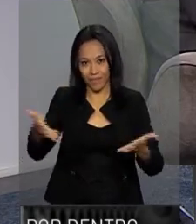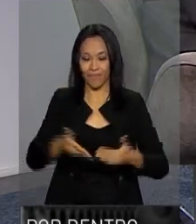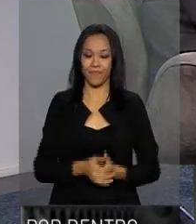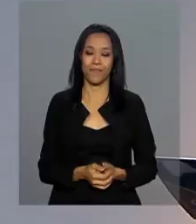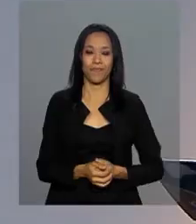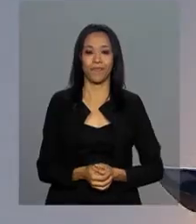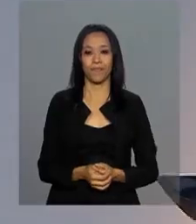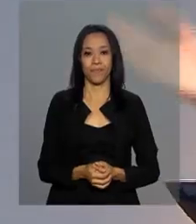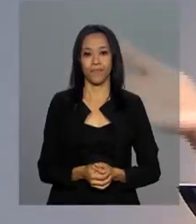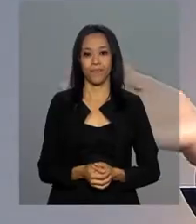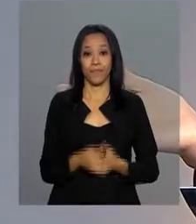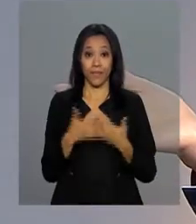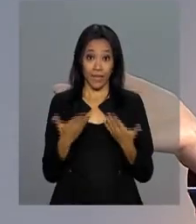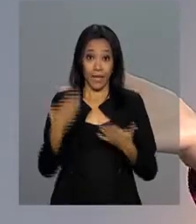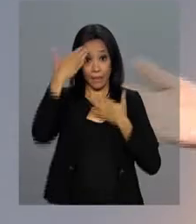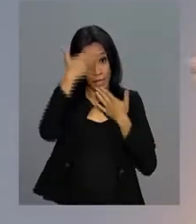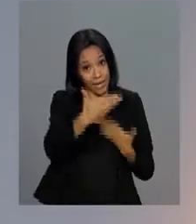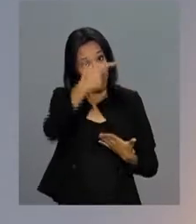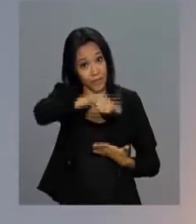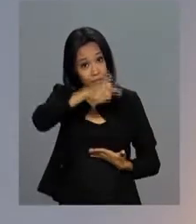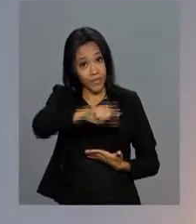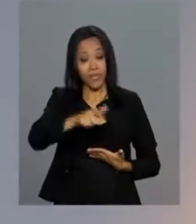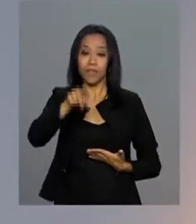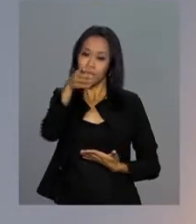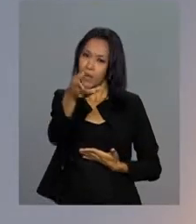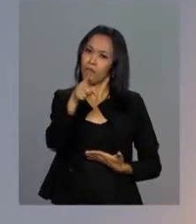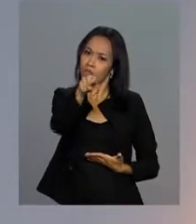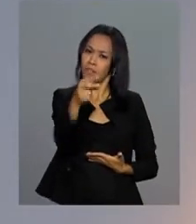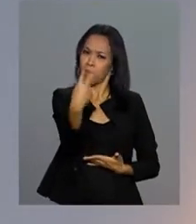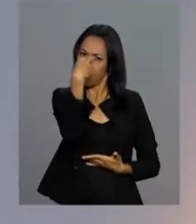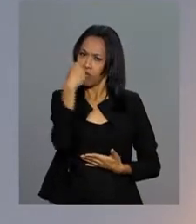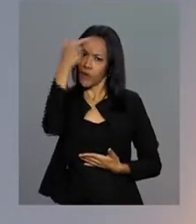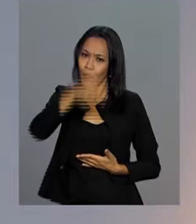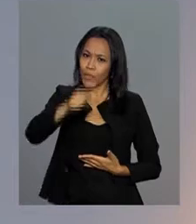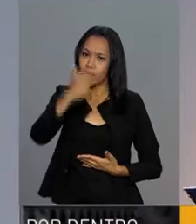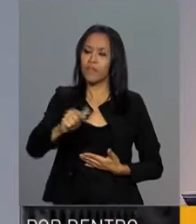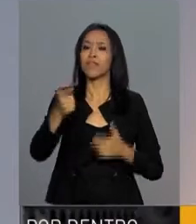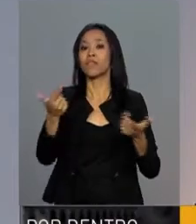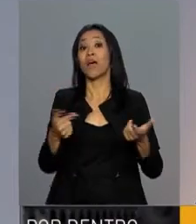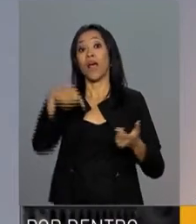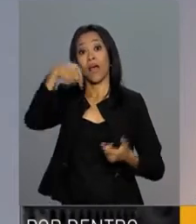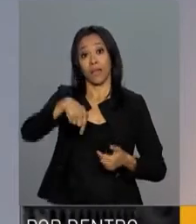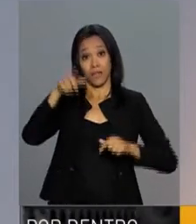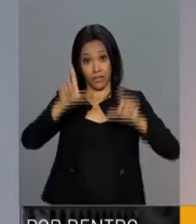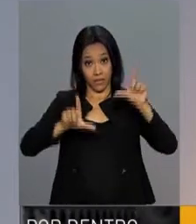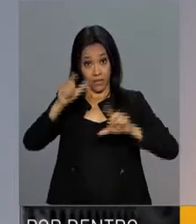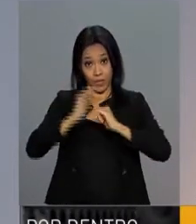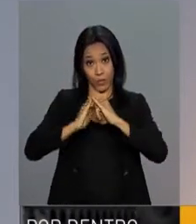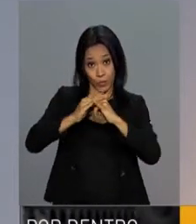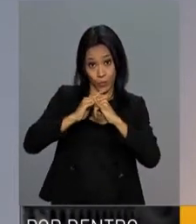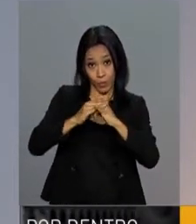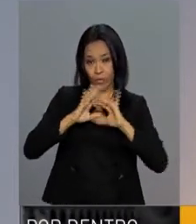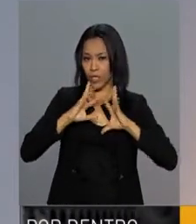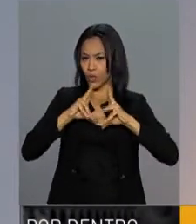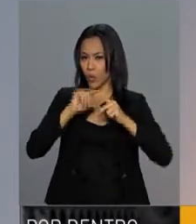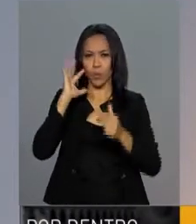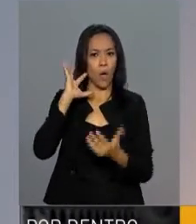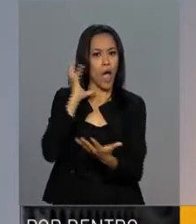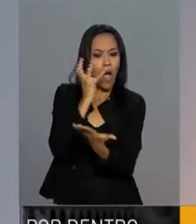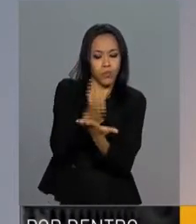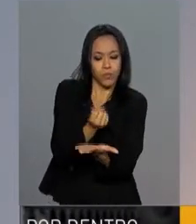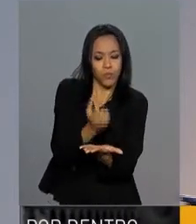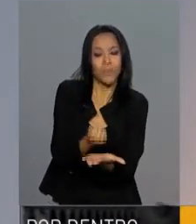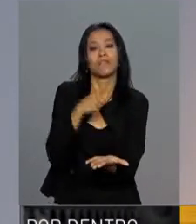tiver escala obrigada mais uma vez bem você pode rever o programa no canal da tv nbr no youtube e o áudio completo também está